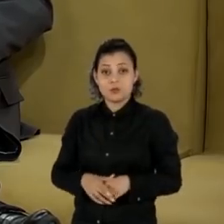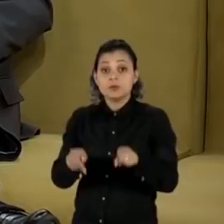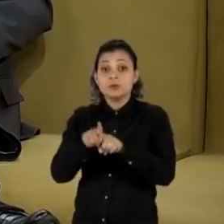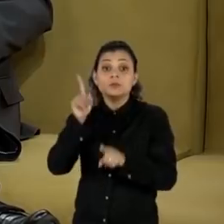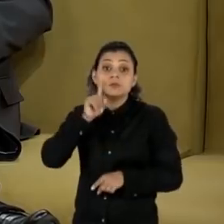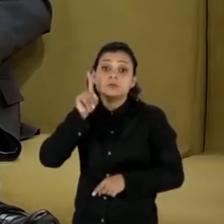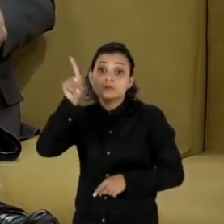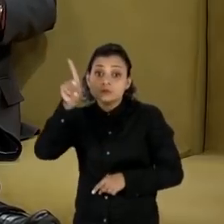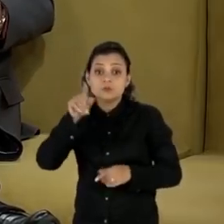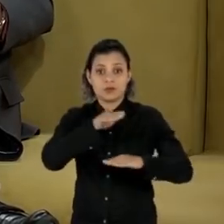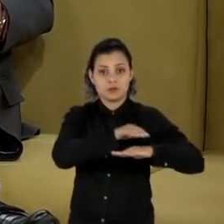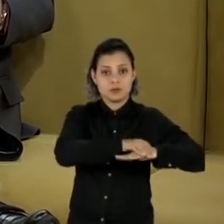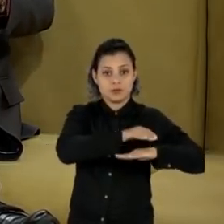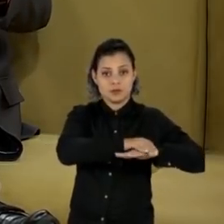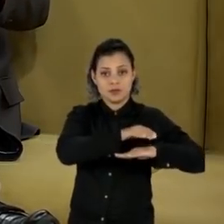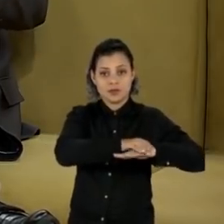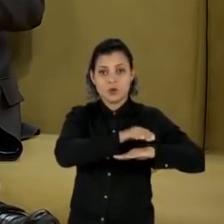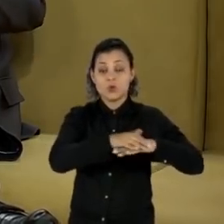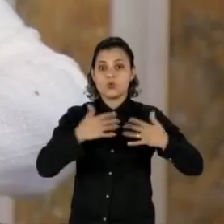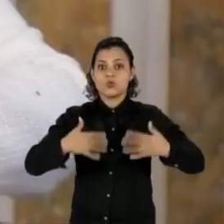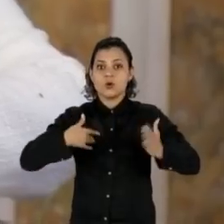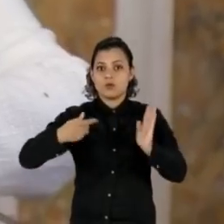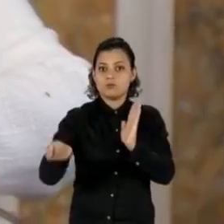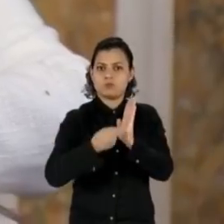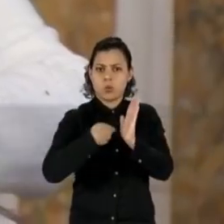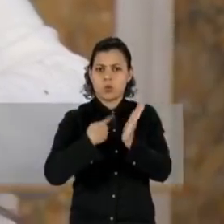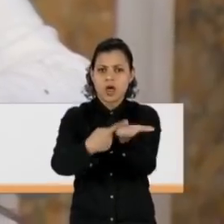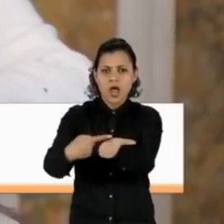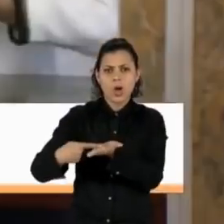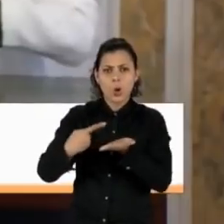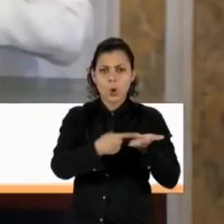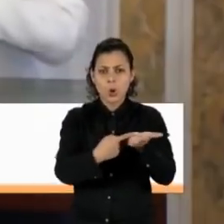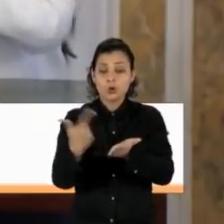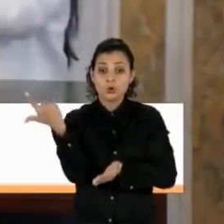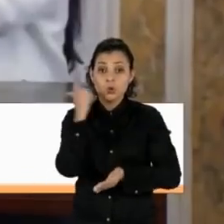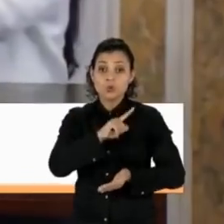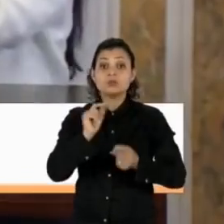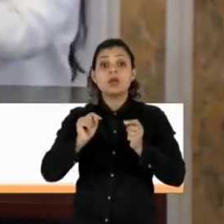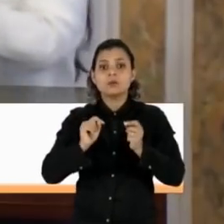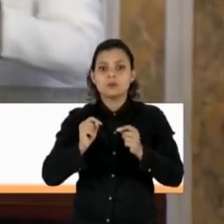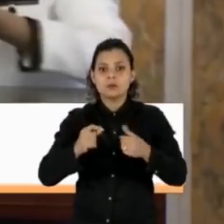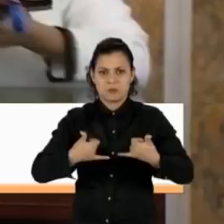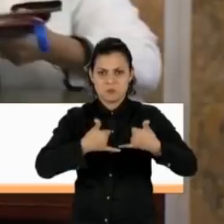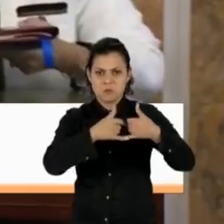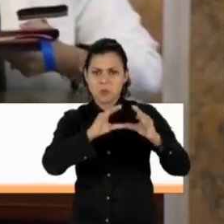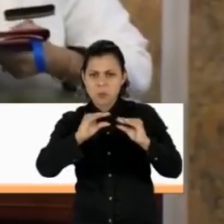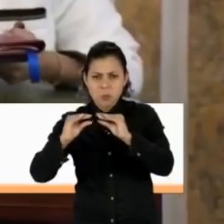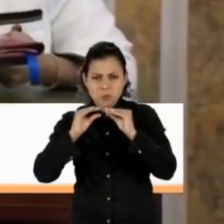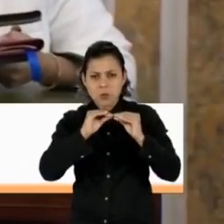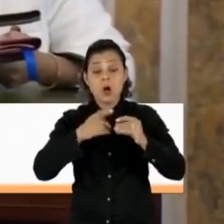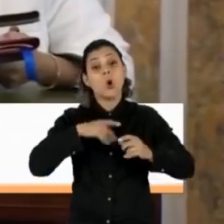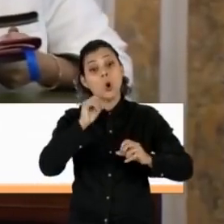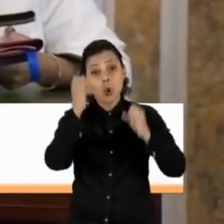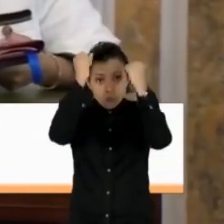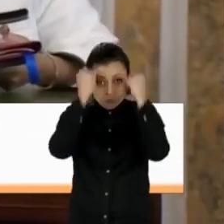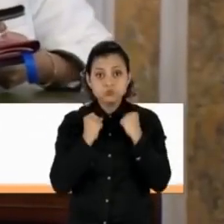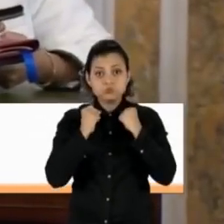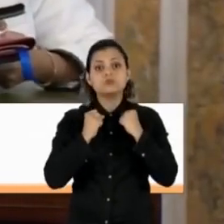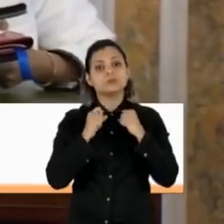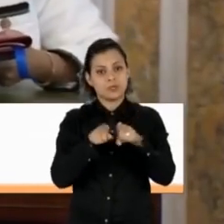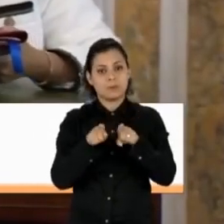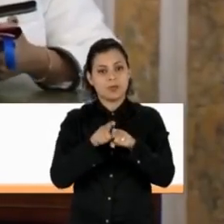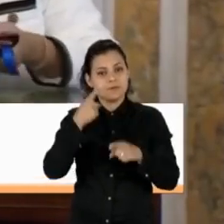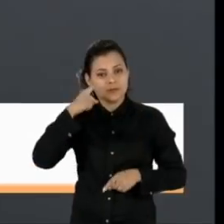estados unidos grã-bretanha e aí fez o que assina o acordo que permite rastrear mensagens de a sede o terrorismo a gente volta